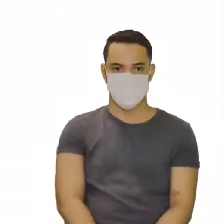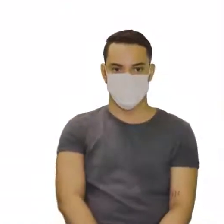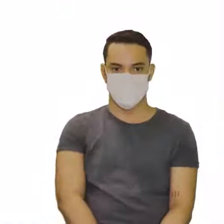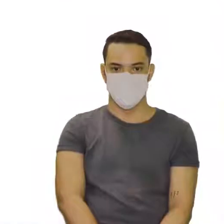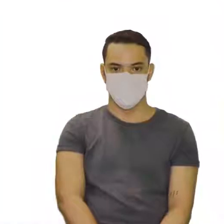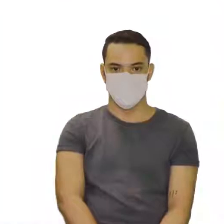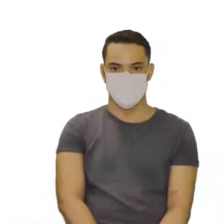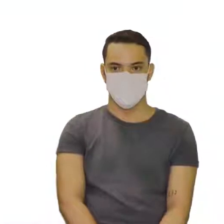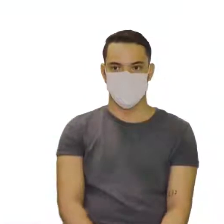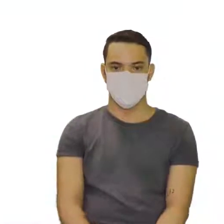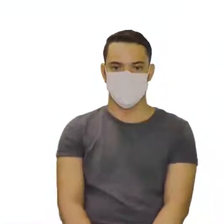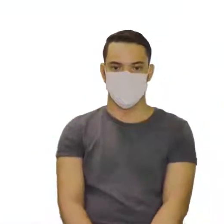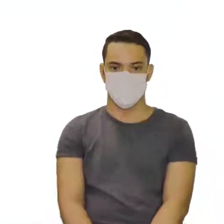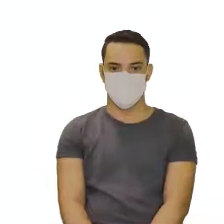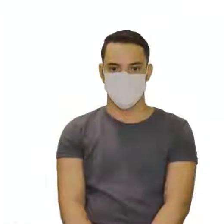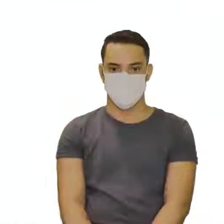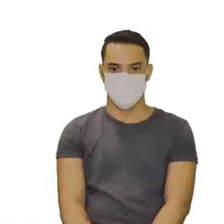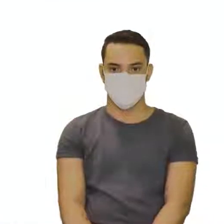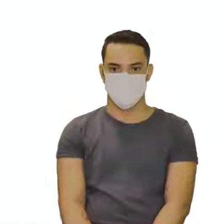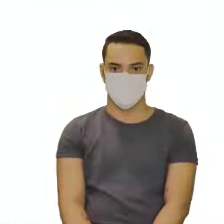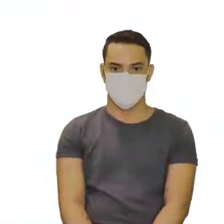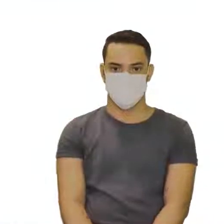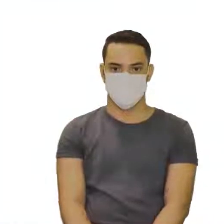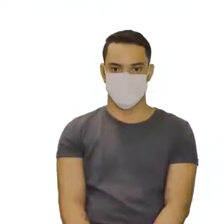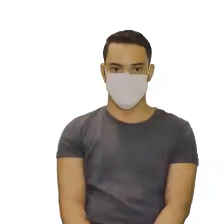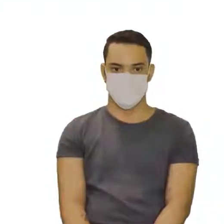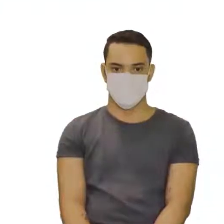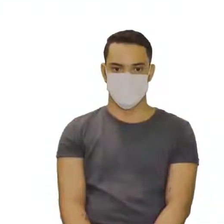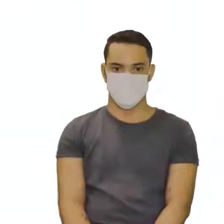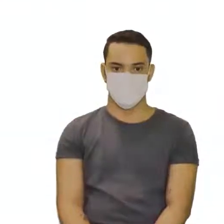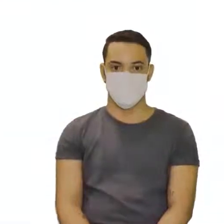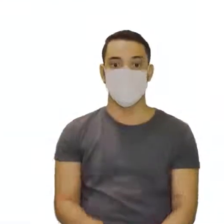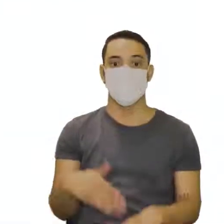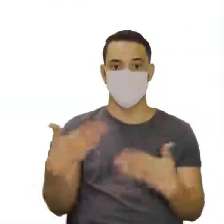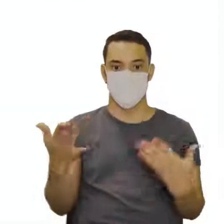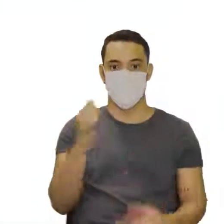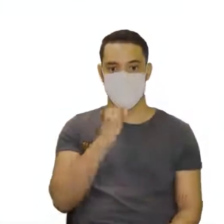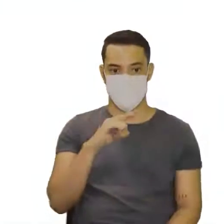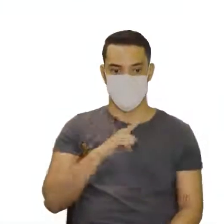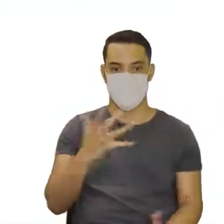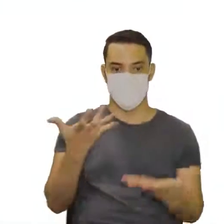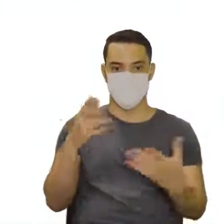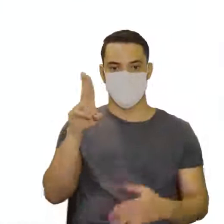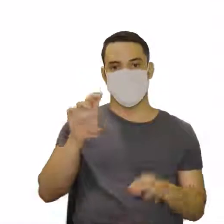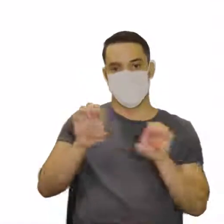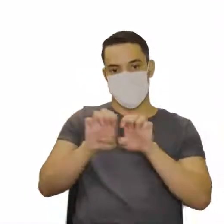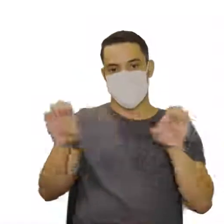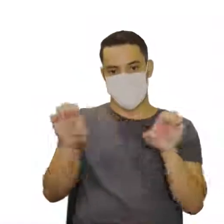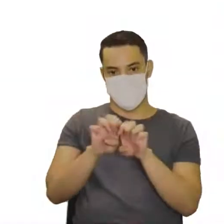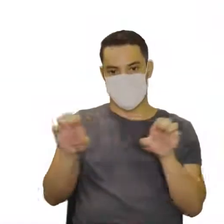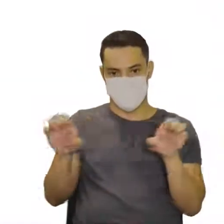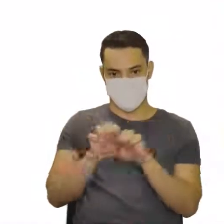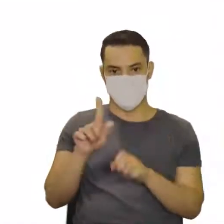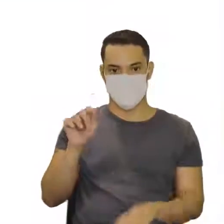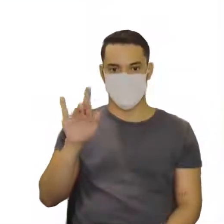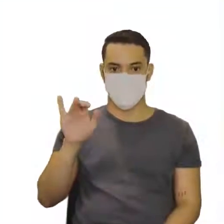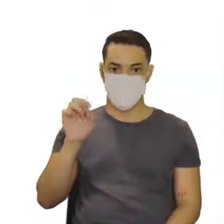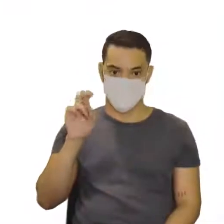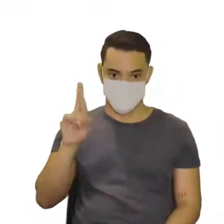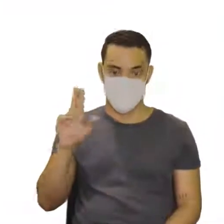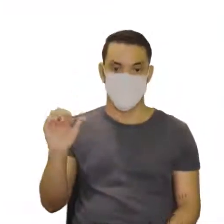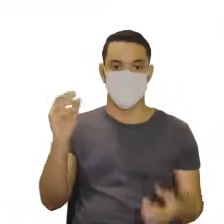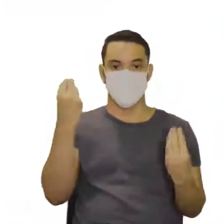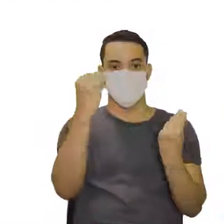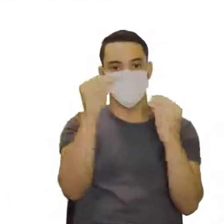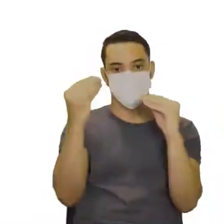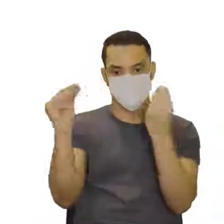força contra-eletromotriz e a potência, ok? Nesse caso aqui, olha só, usando a equação do gerador, eu vou ali pegar